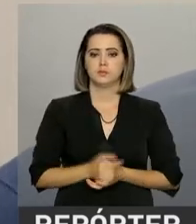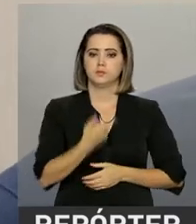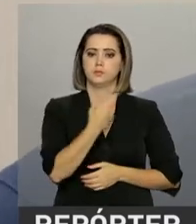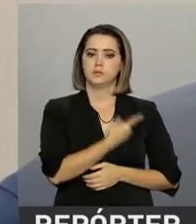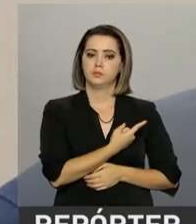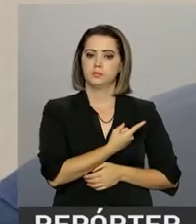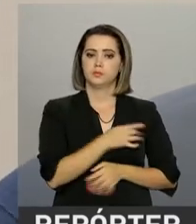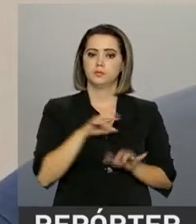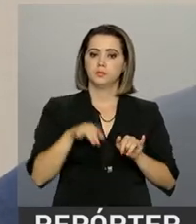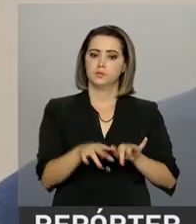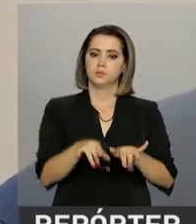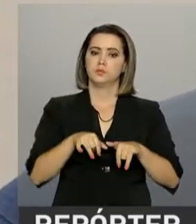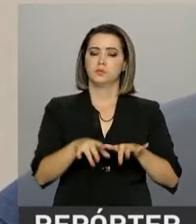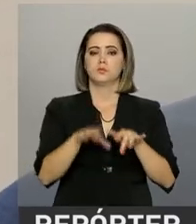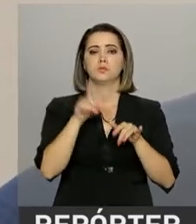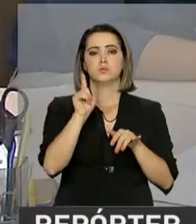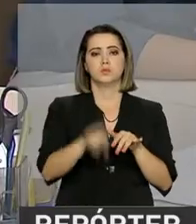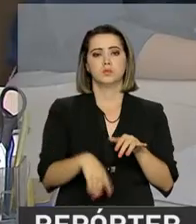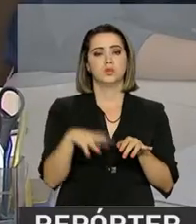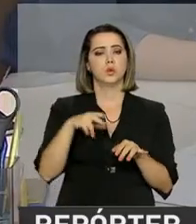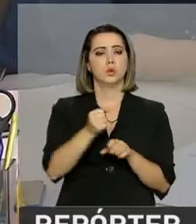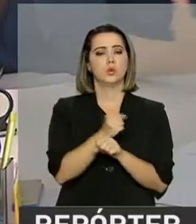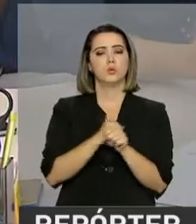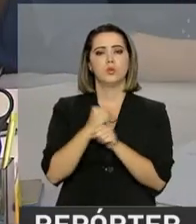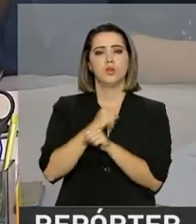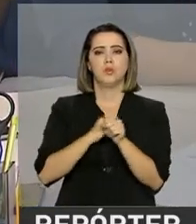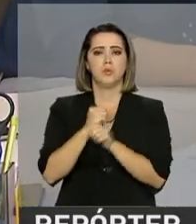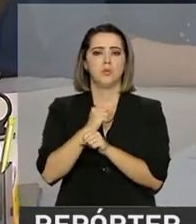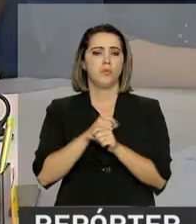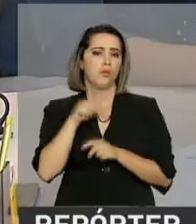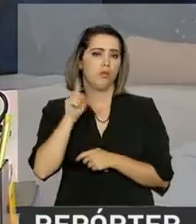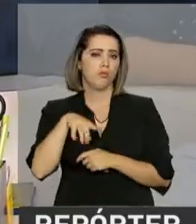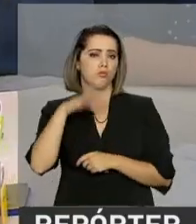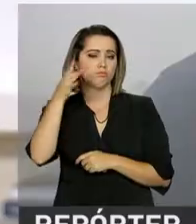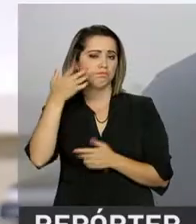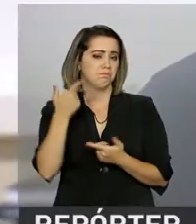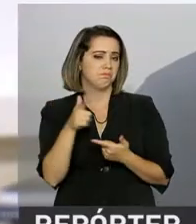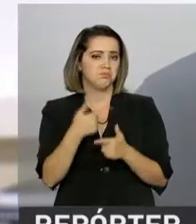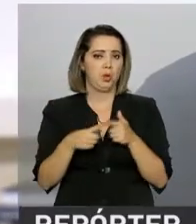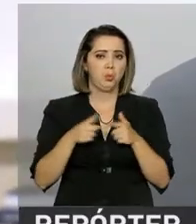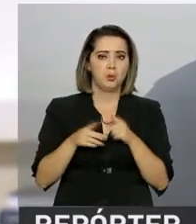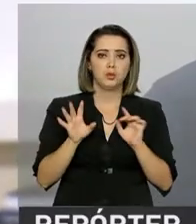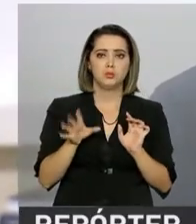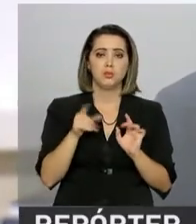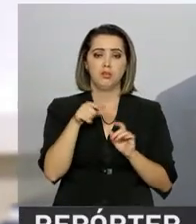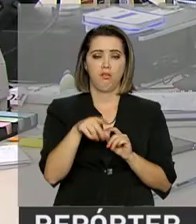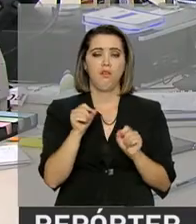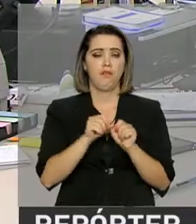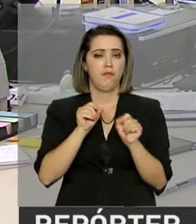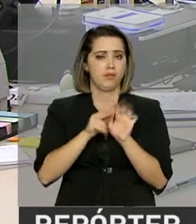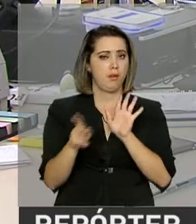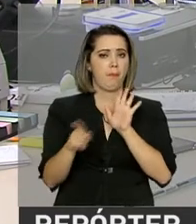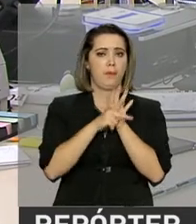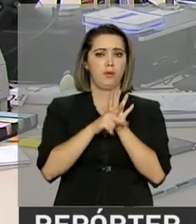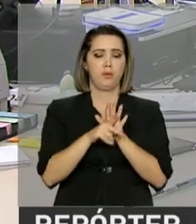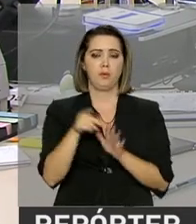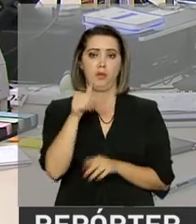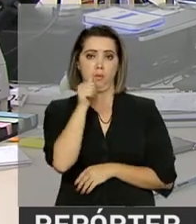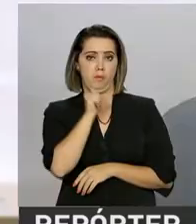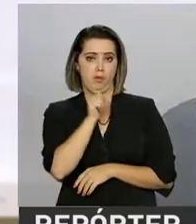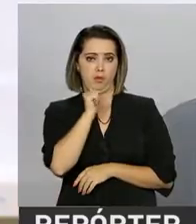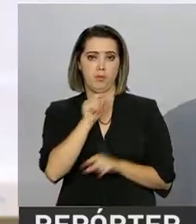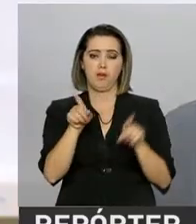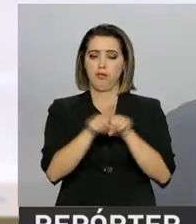rogério preencher a declaração anual de imposto de renda não é problema o brasiliense faz sozinho a dele e da esposa